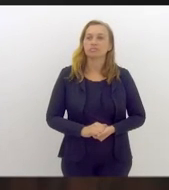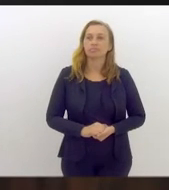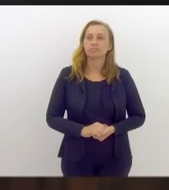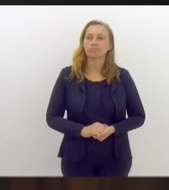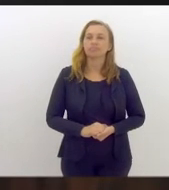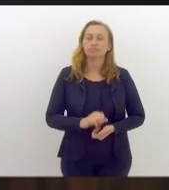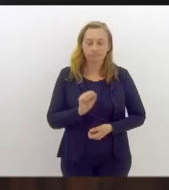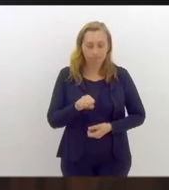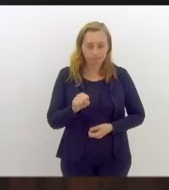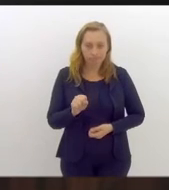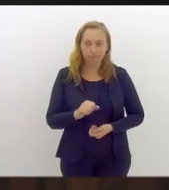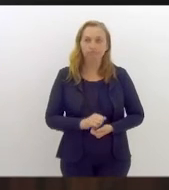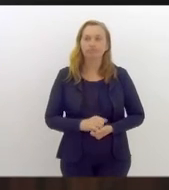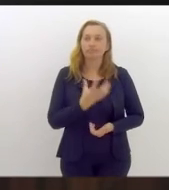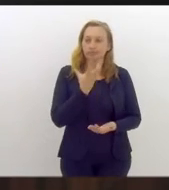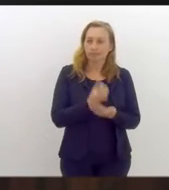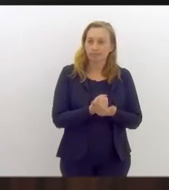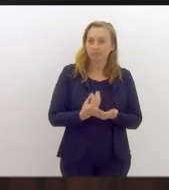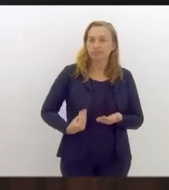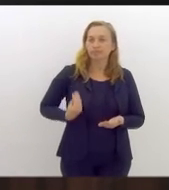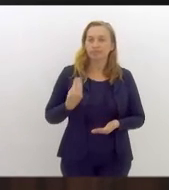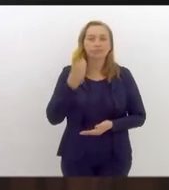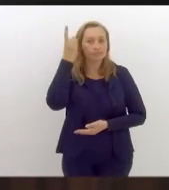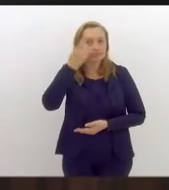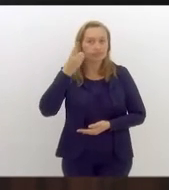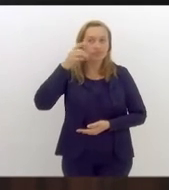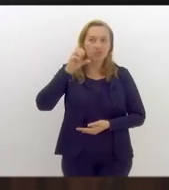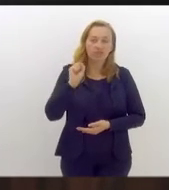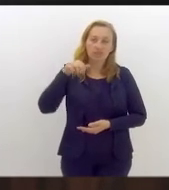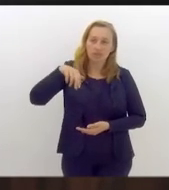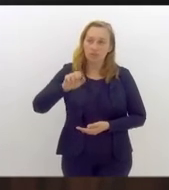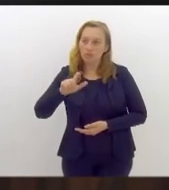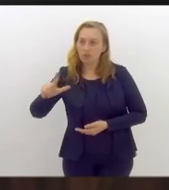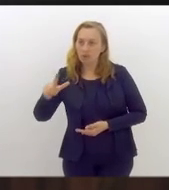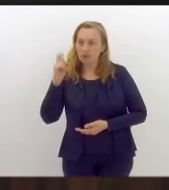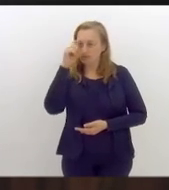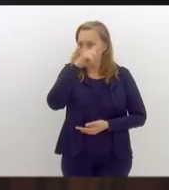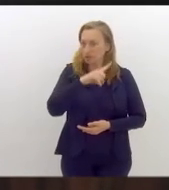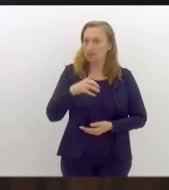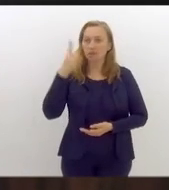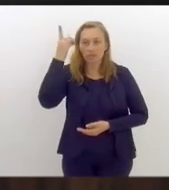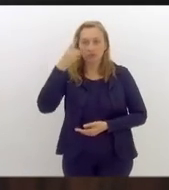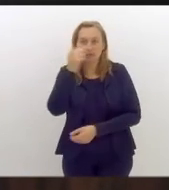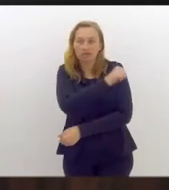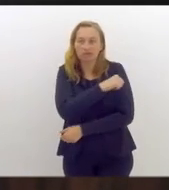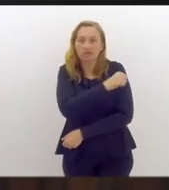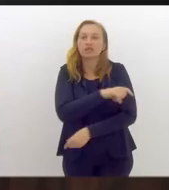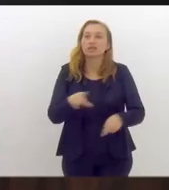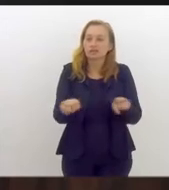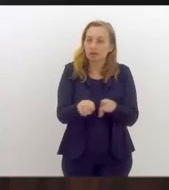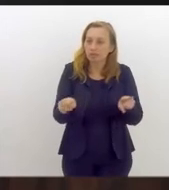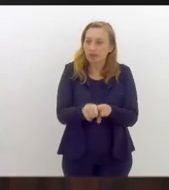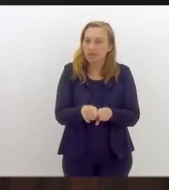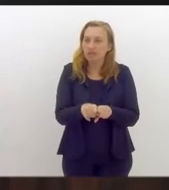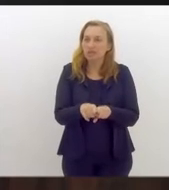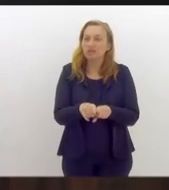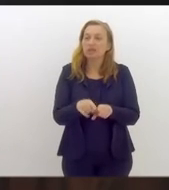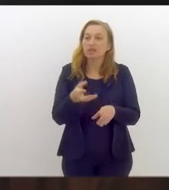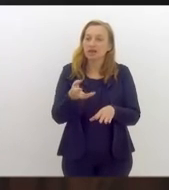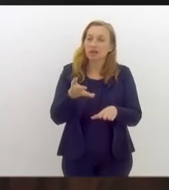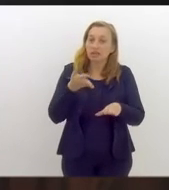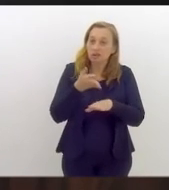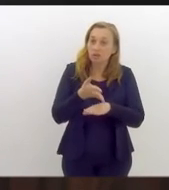Tá certo. Registrar a presença do deputado Samuel, que está com dificuldade, a deputada enfermeira Regiane também. Ela chegou a